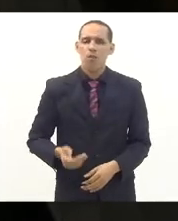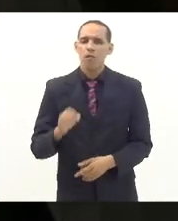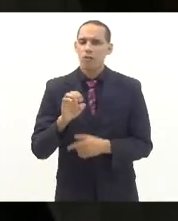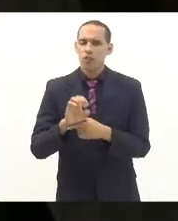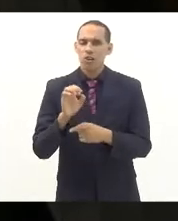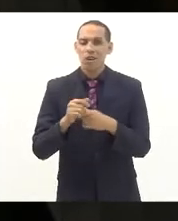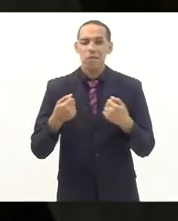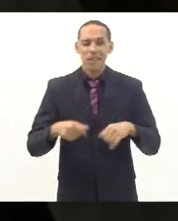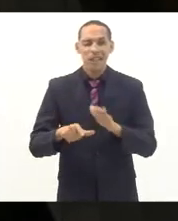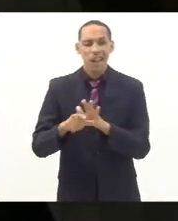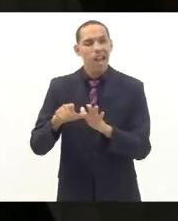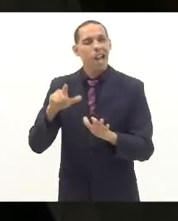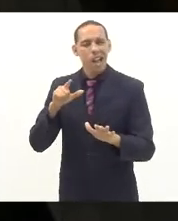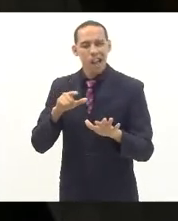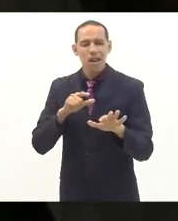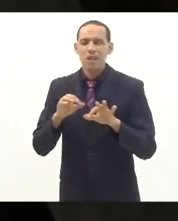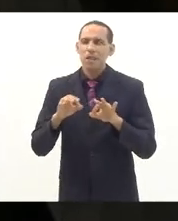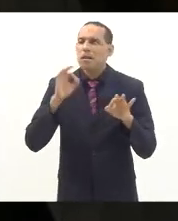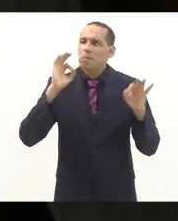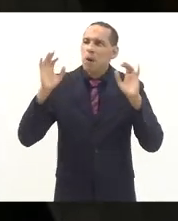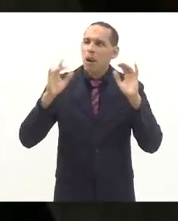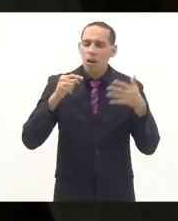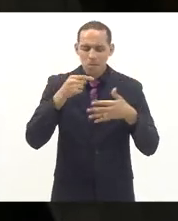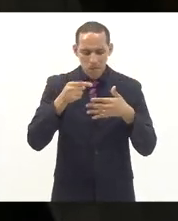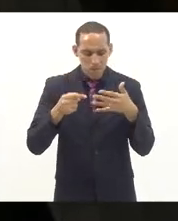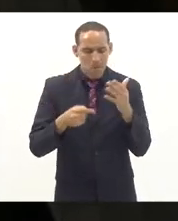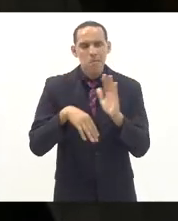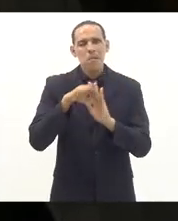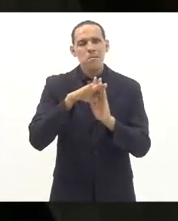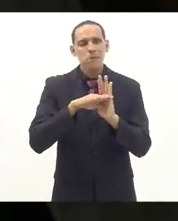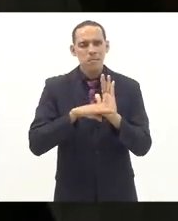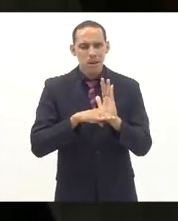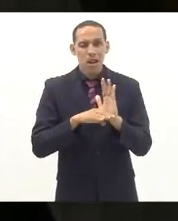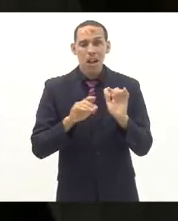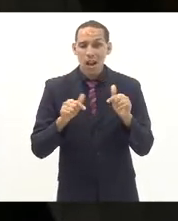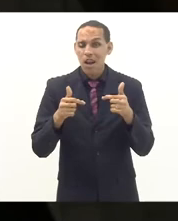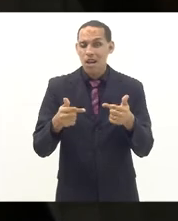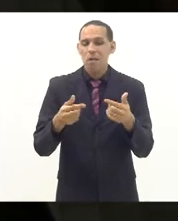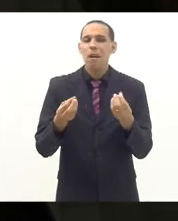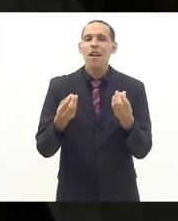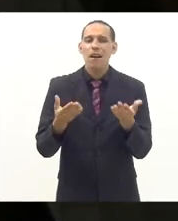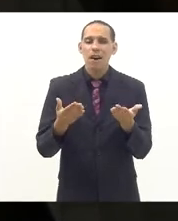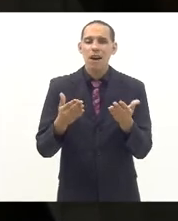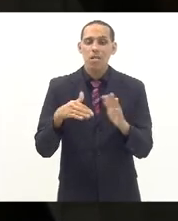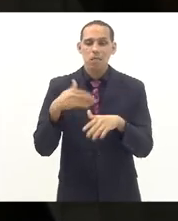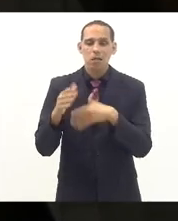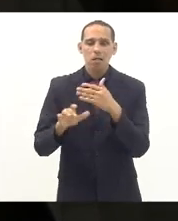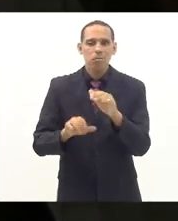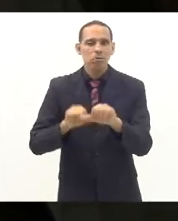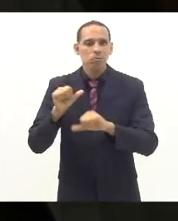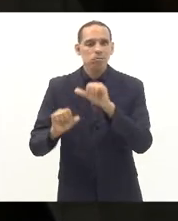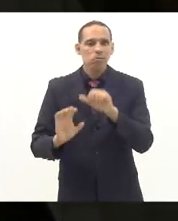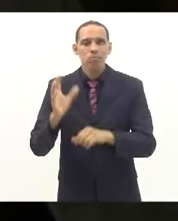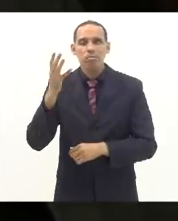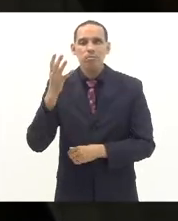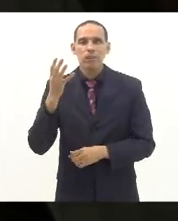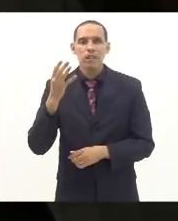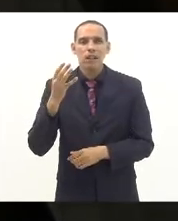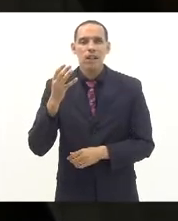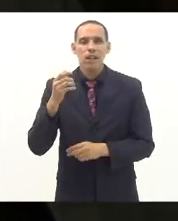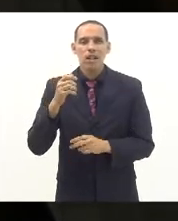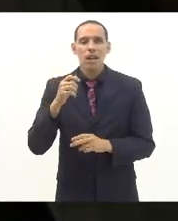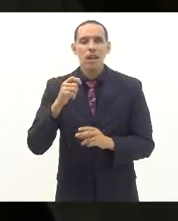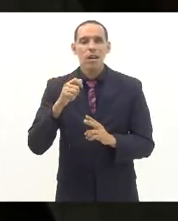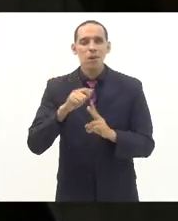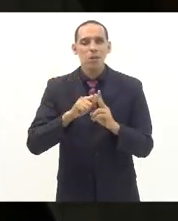de Janeiro já tem que antecipar medidas procedimentos e atitudes para quando isso acontecer nos próximos